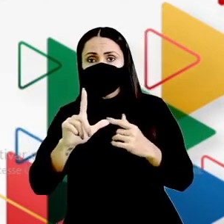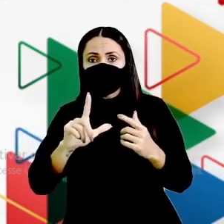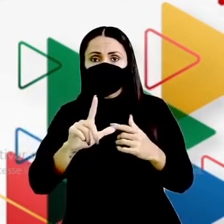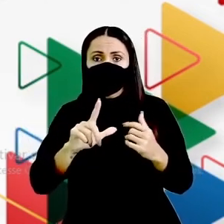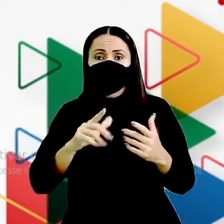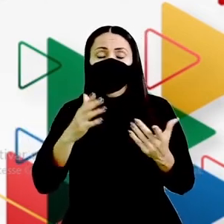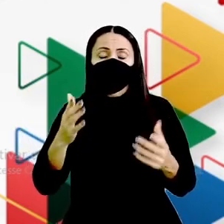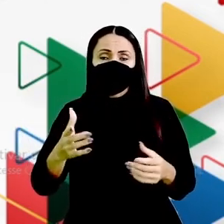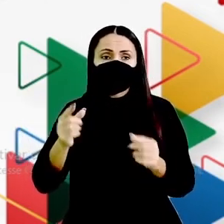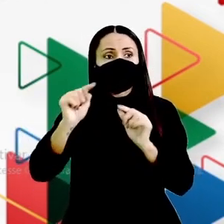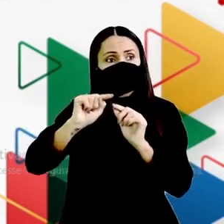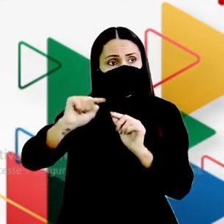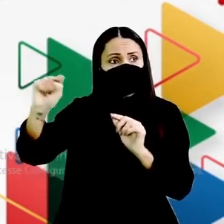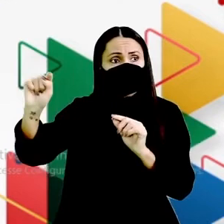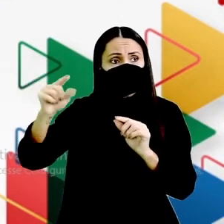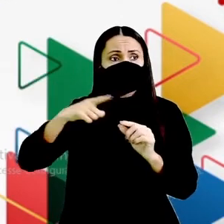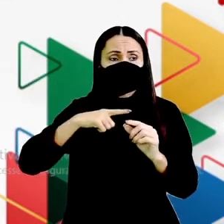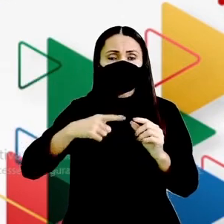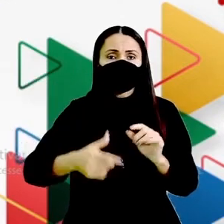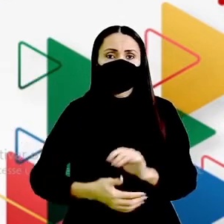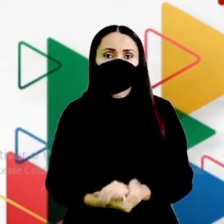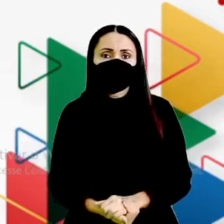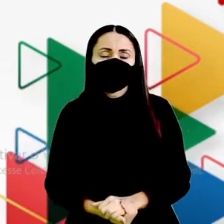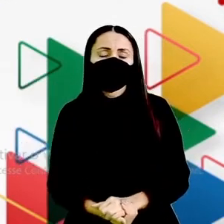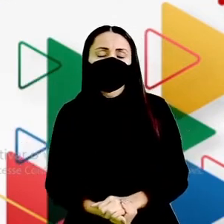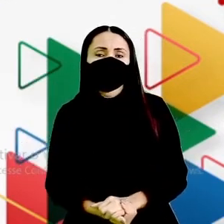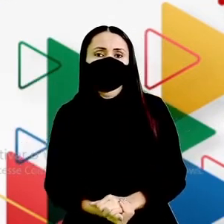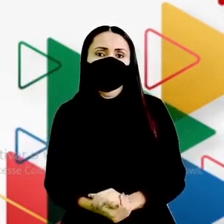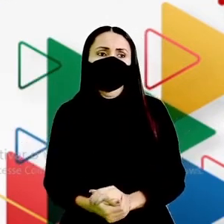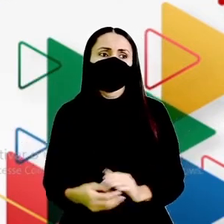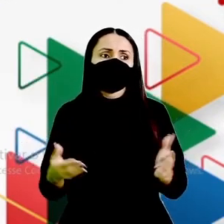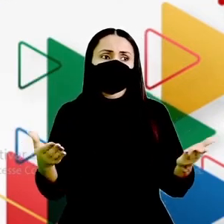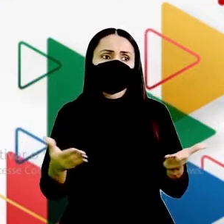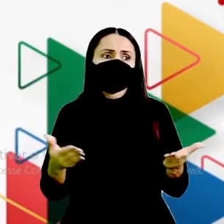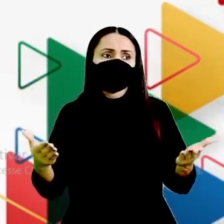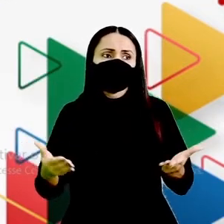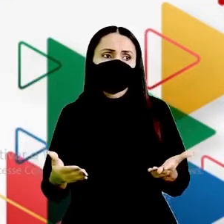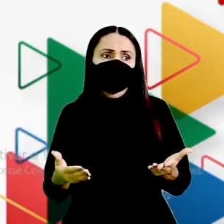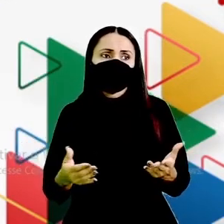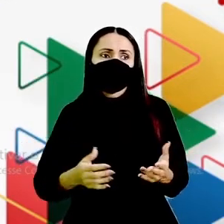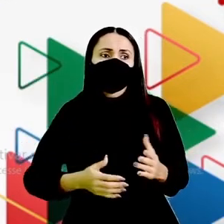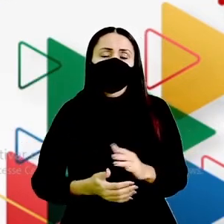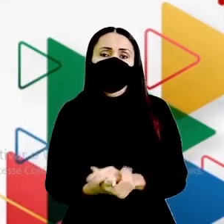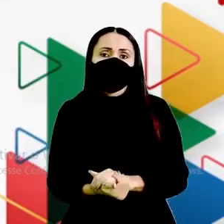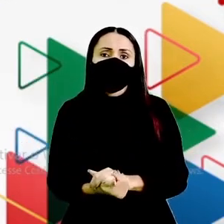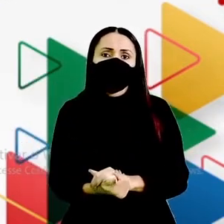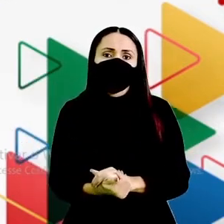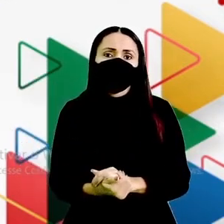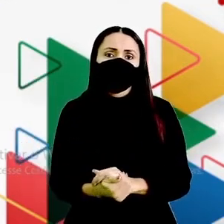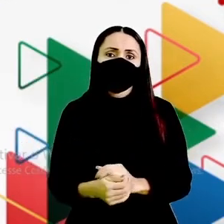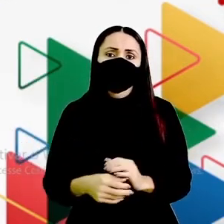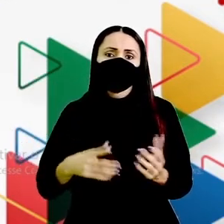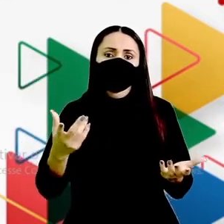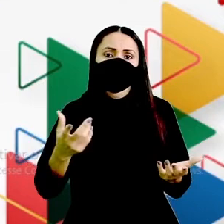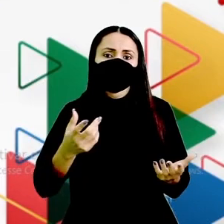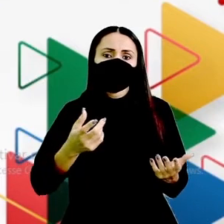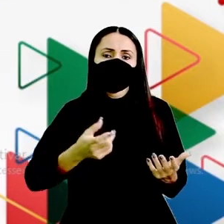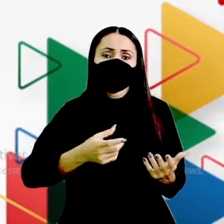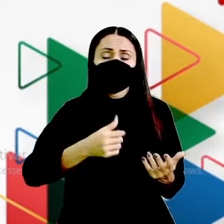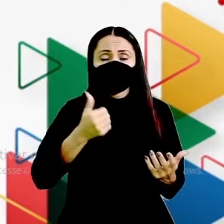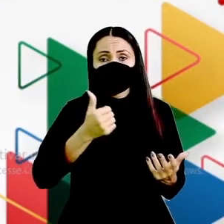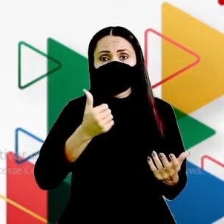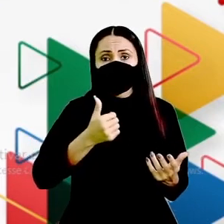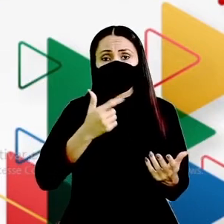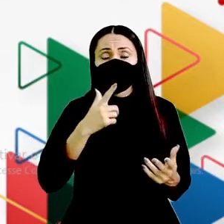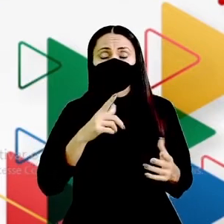E os Então, exemplos ali, professor, da mesóclise? agora, a a maluía, vem Isso. pela Interessante que a gente primeira utiliza isso, primeira né? coisa, você só pode fazer isso